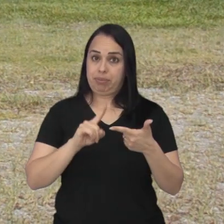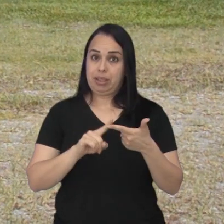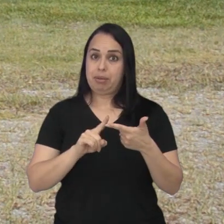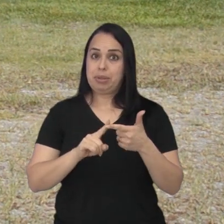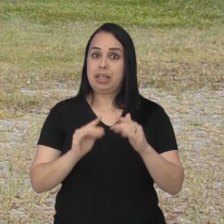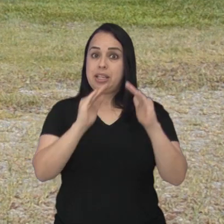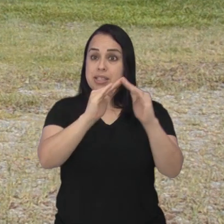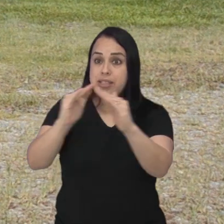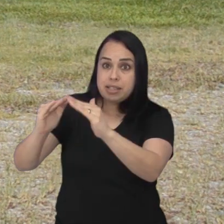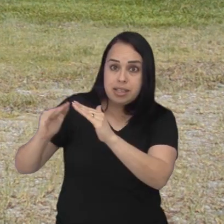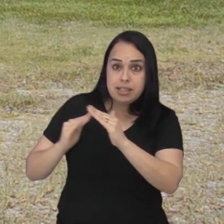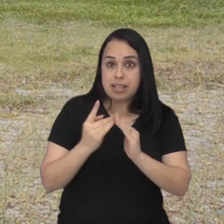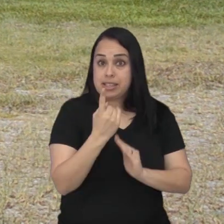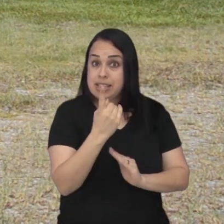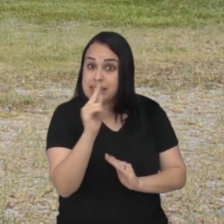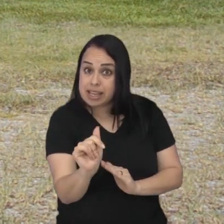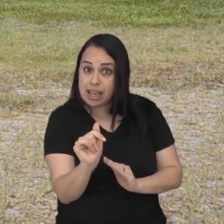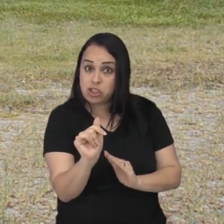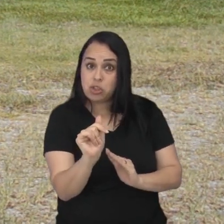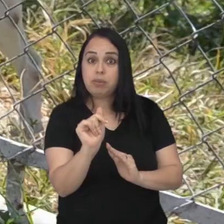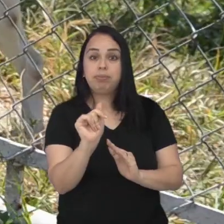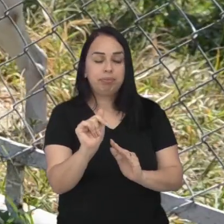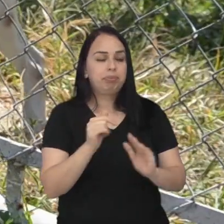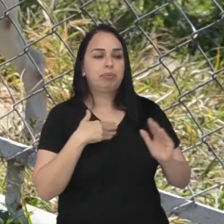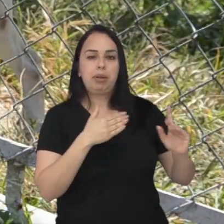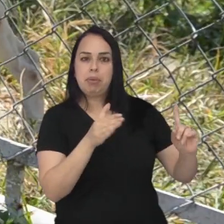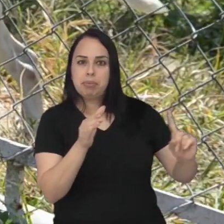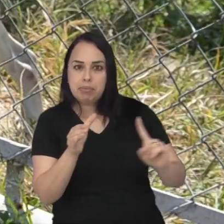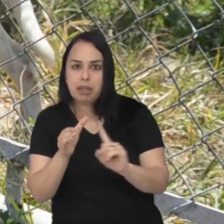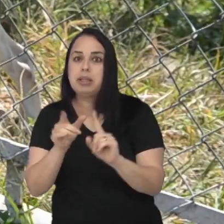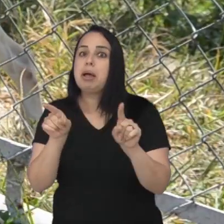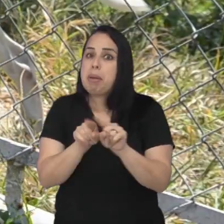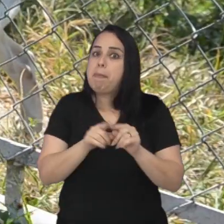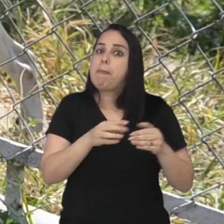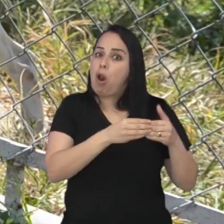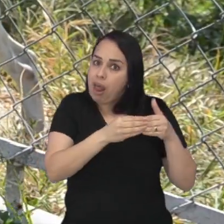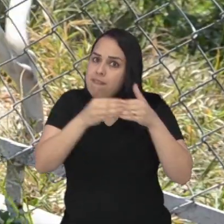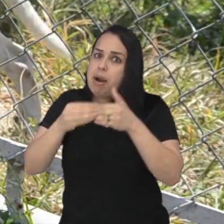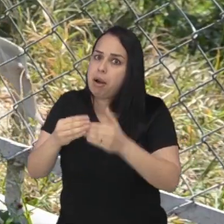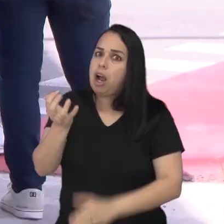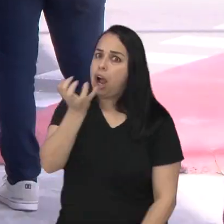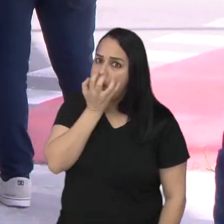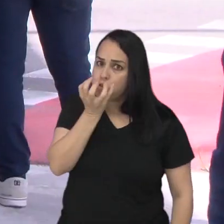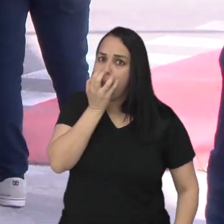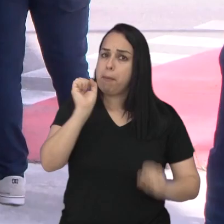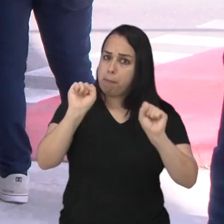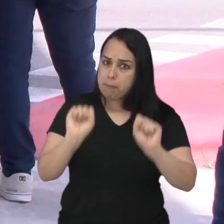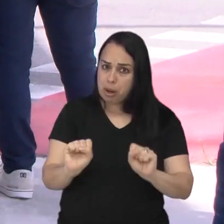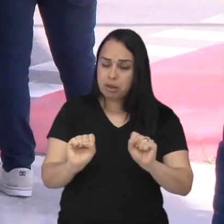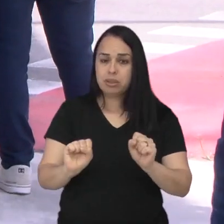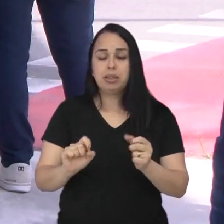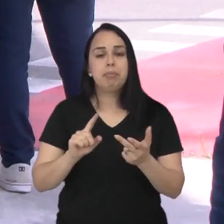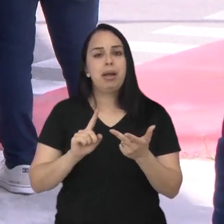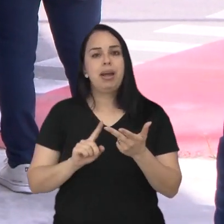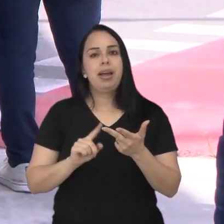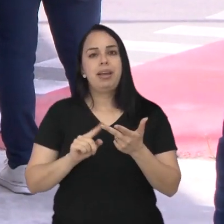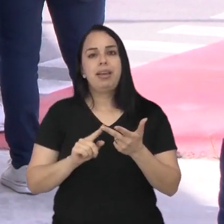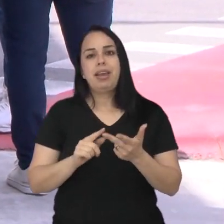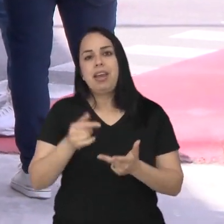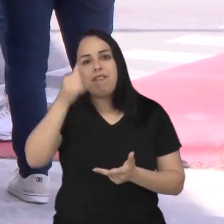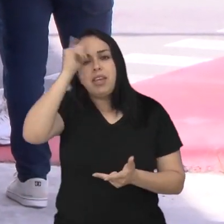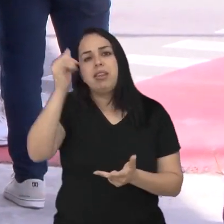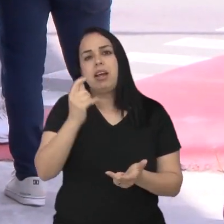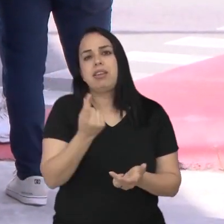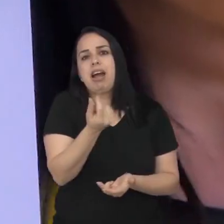município ainda oferece 17 abrigos, alguns com espaço para pets. E para evitar as esmolas,